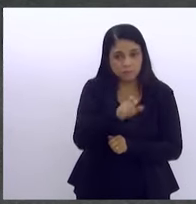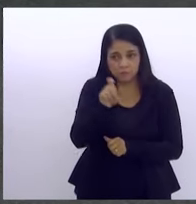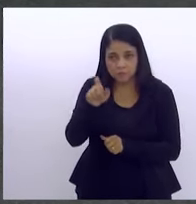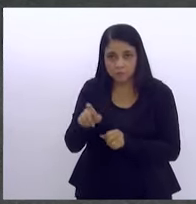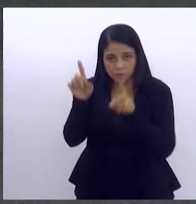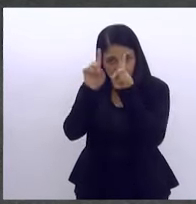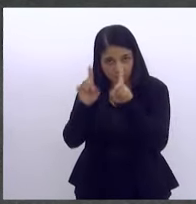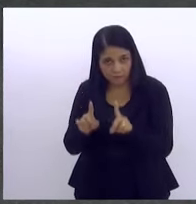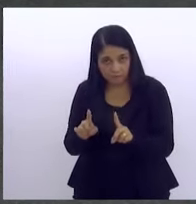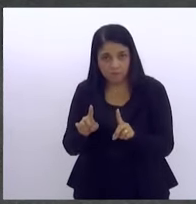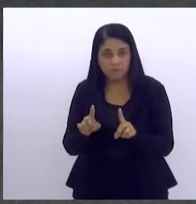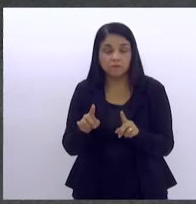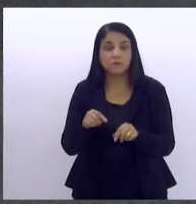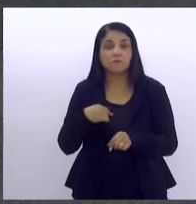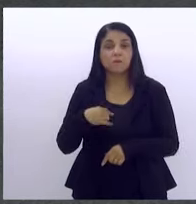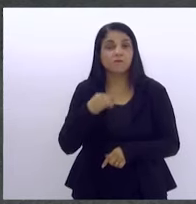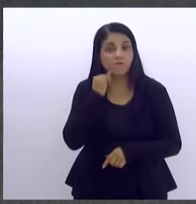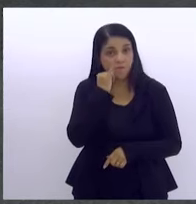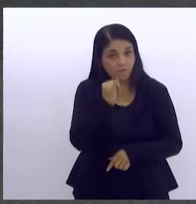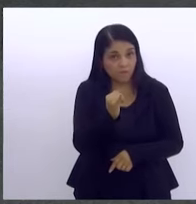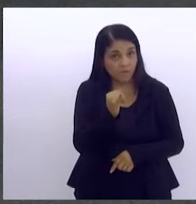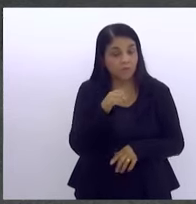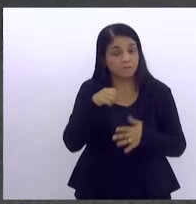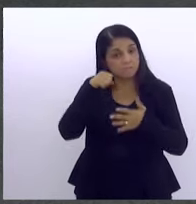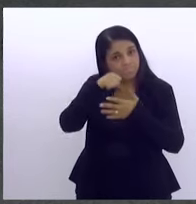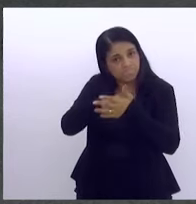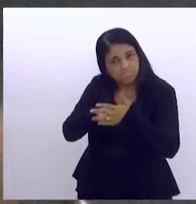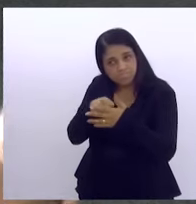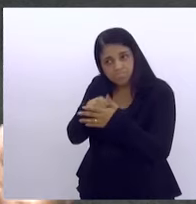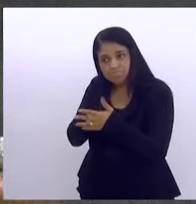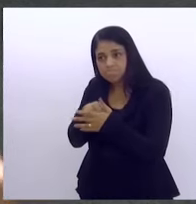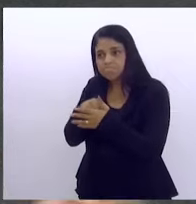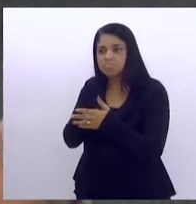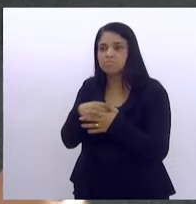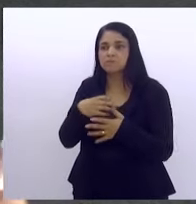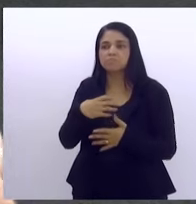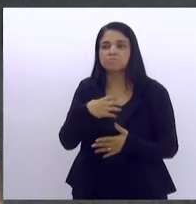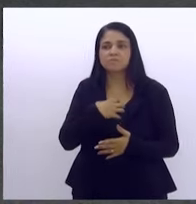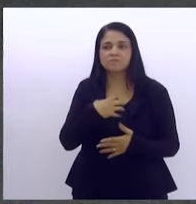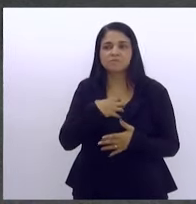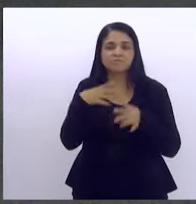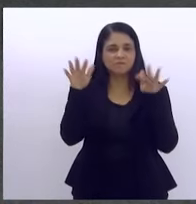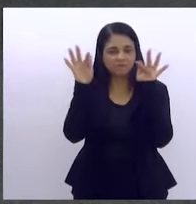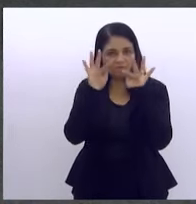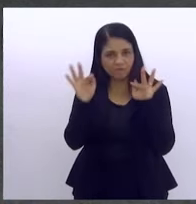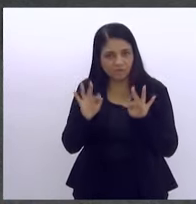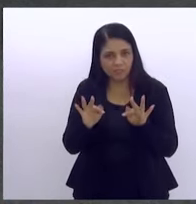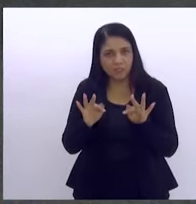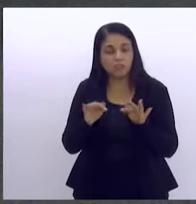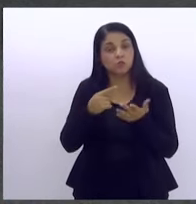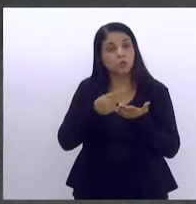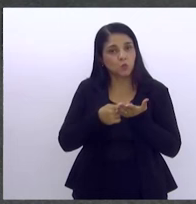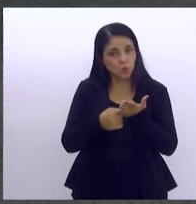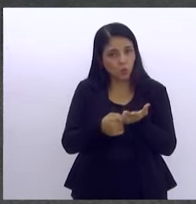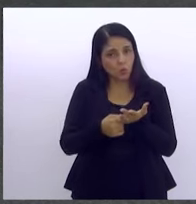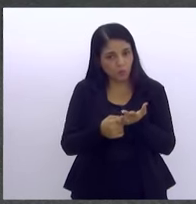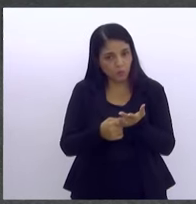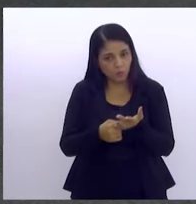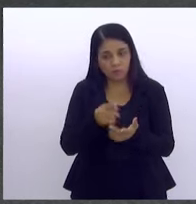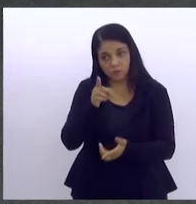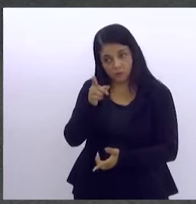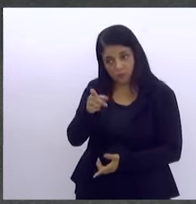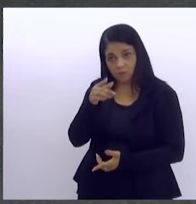ressaltando que nós temos que batalhar, e fico feliz com o seu compromisso de levar até o governo